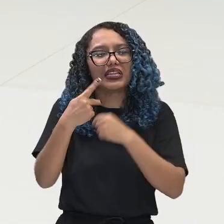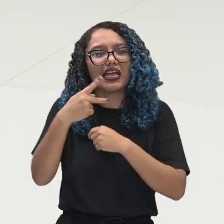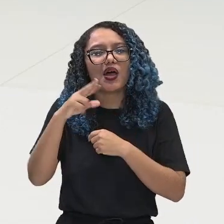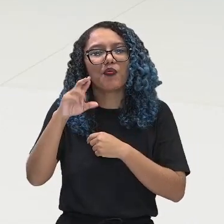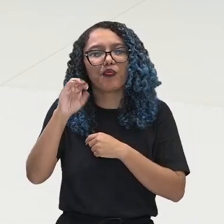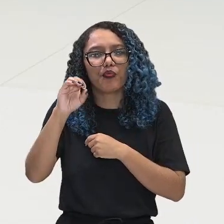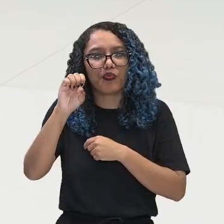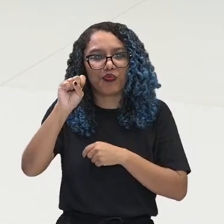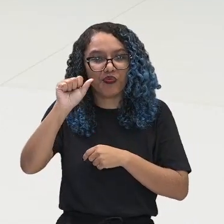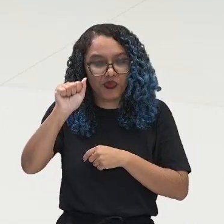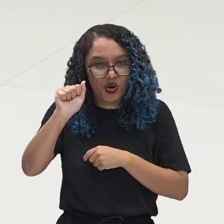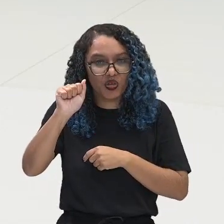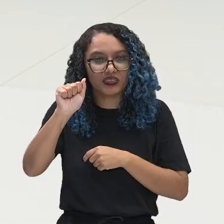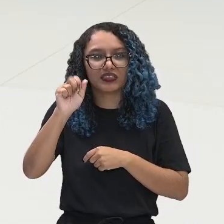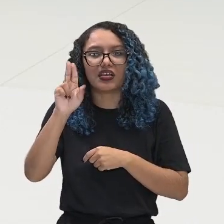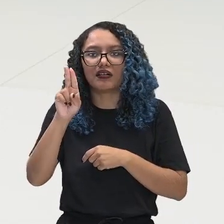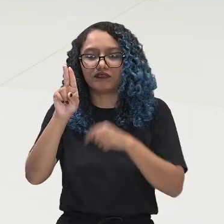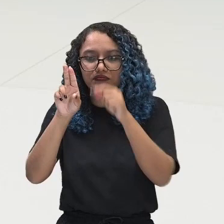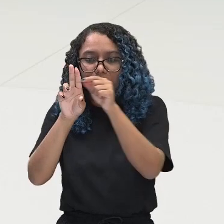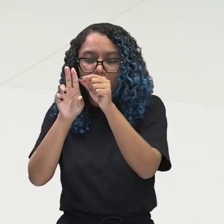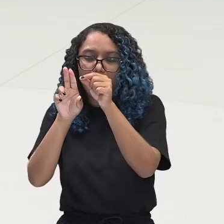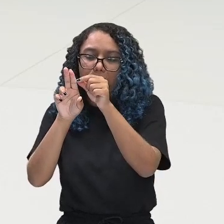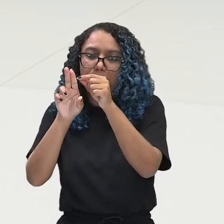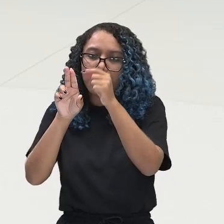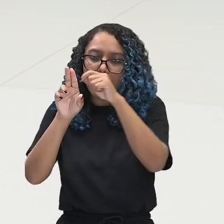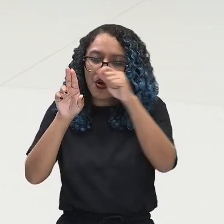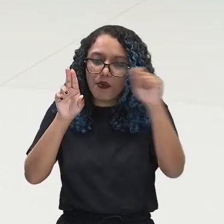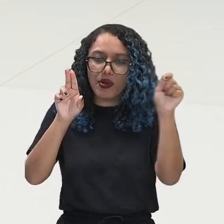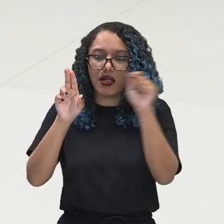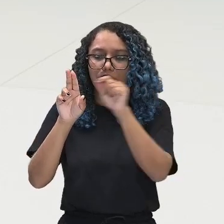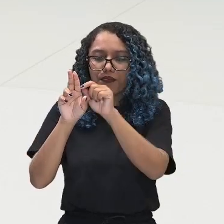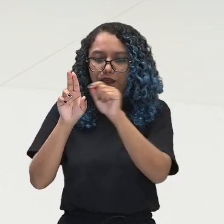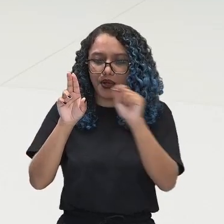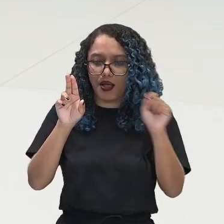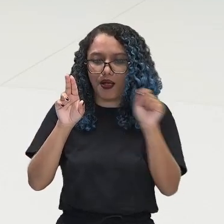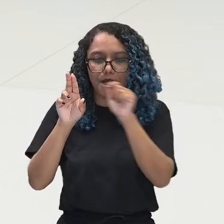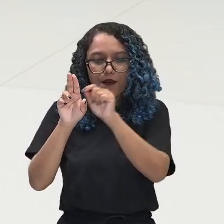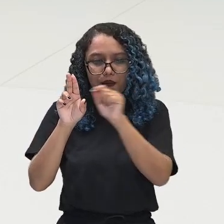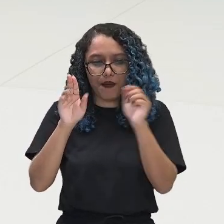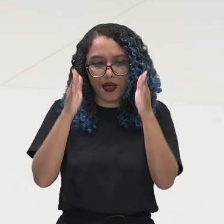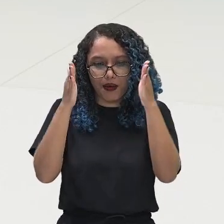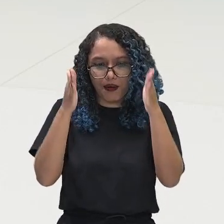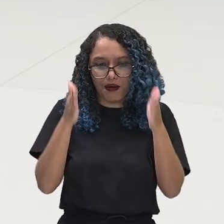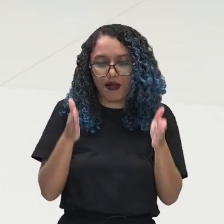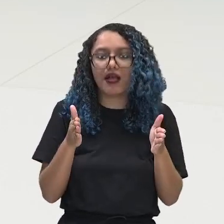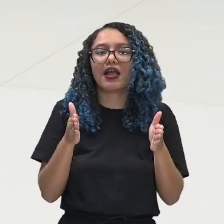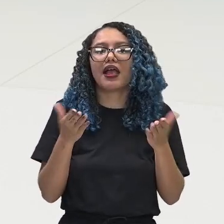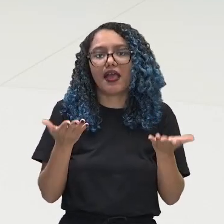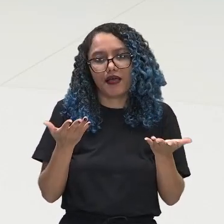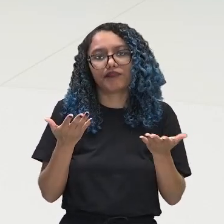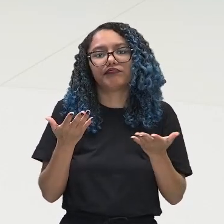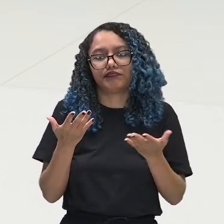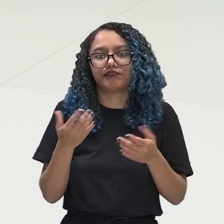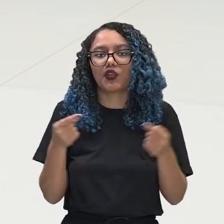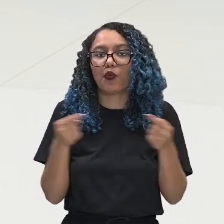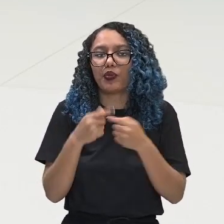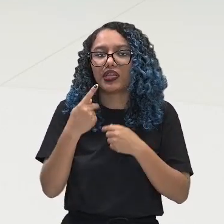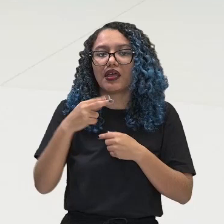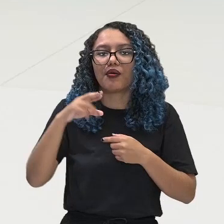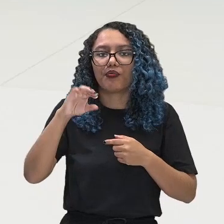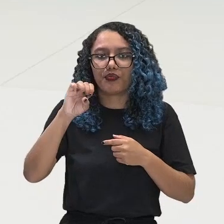depois continua lá do início da segunda linha e vai até o fim da linha e assim por diante. É um texto em prosa. Ele vai ser do